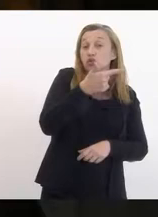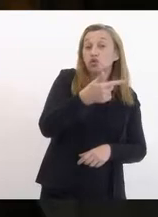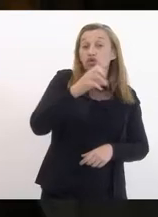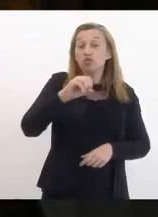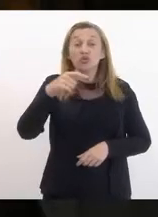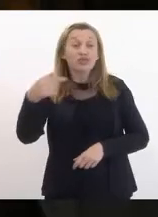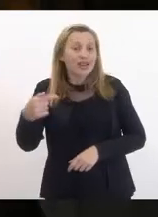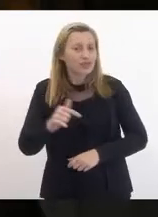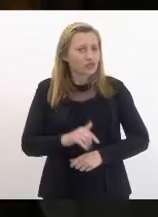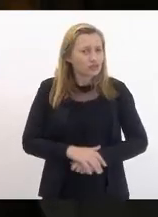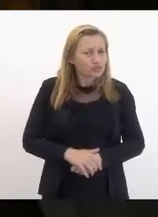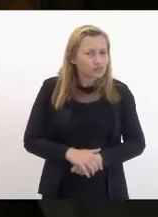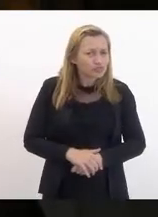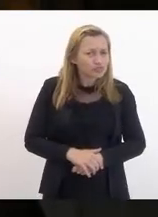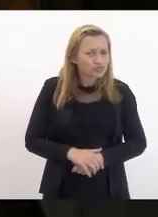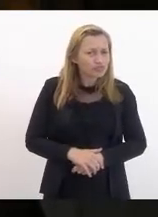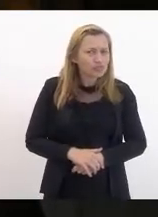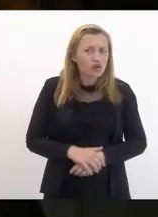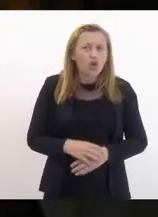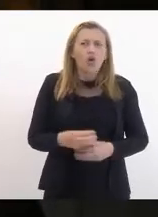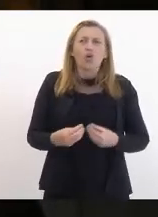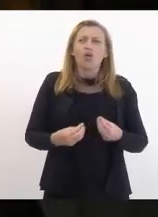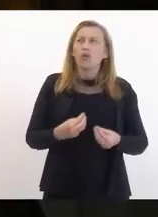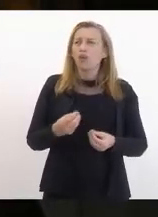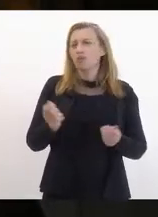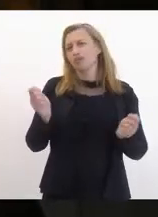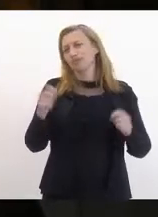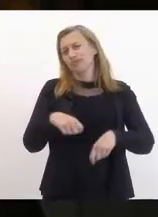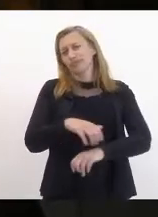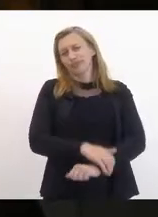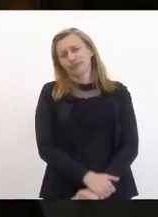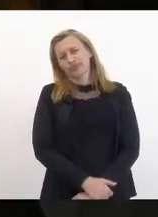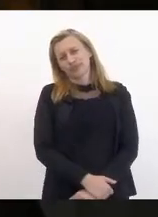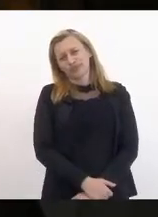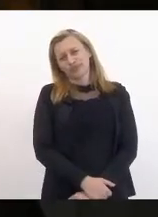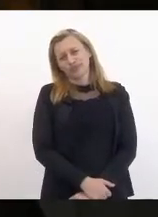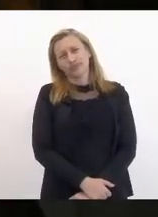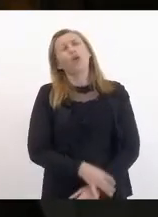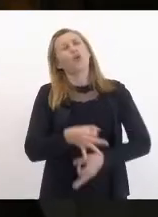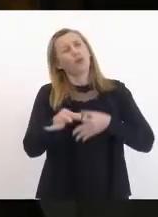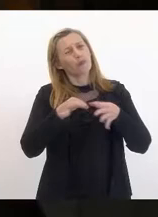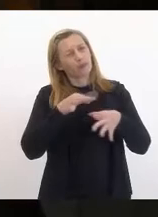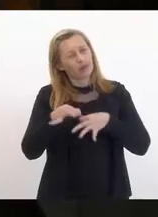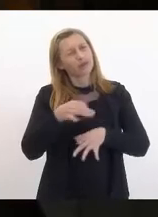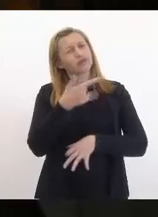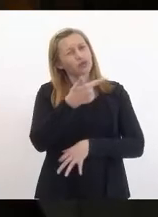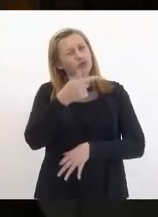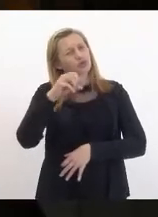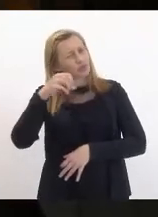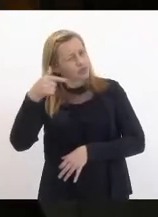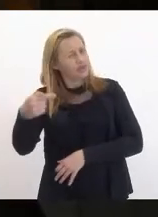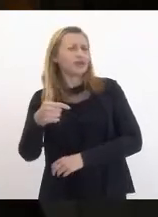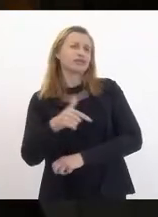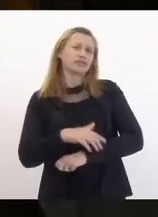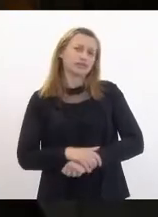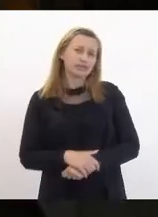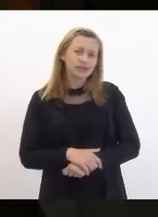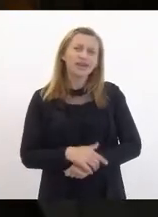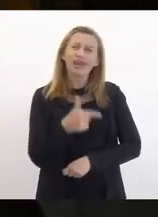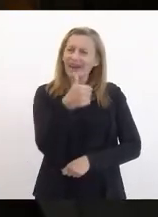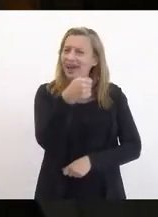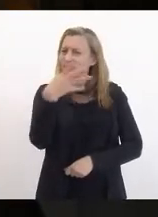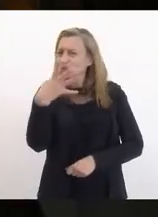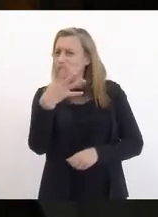2007. Como fosse possível um plano de 2007,